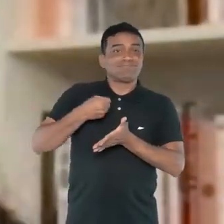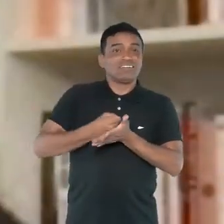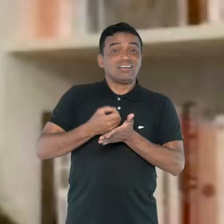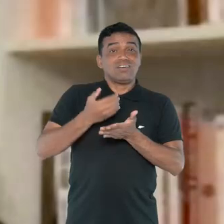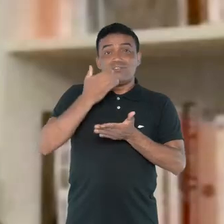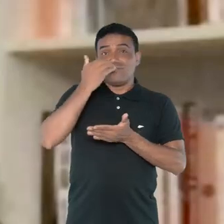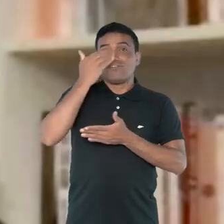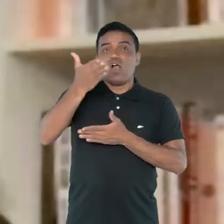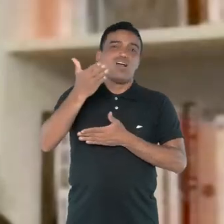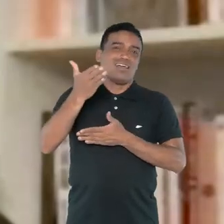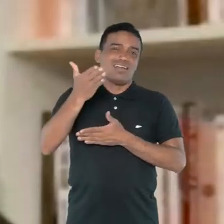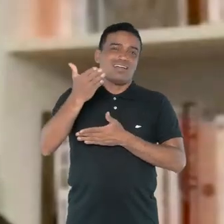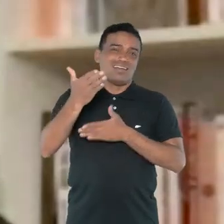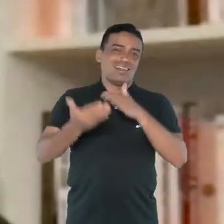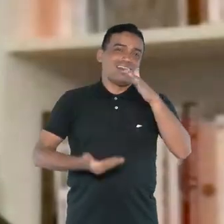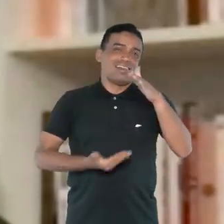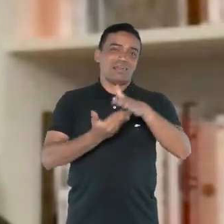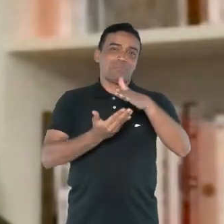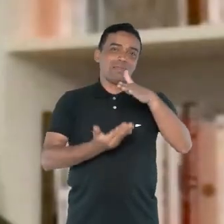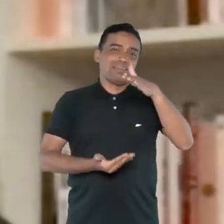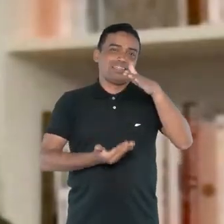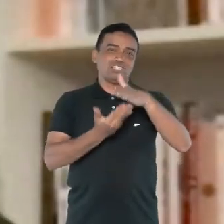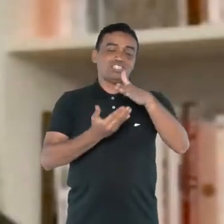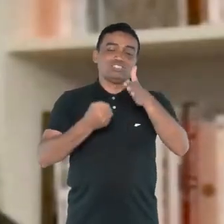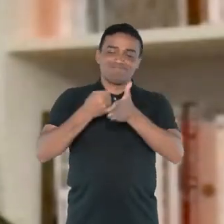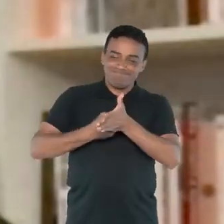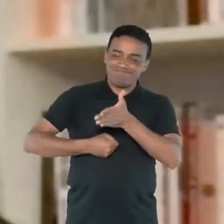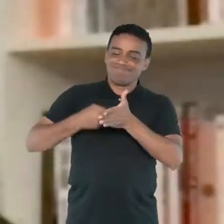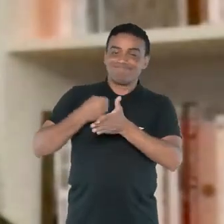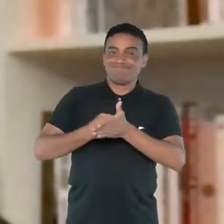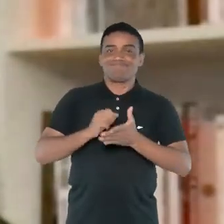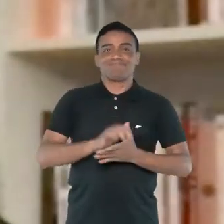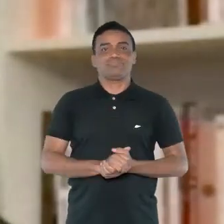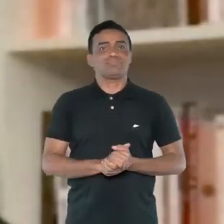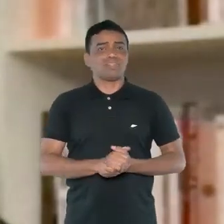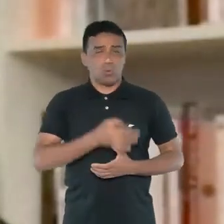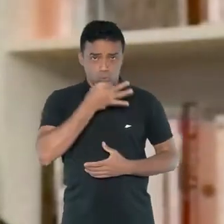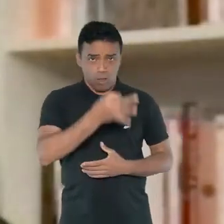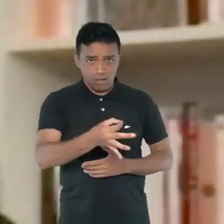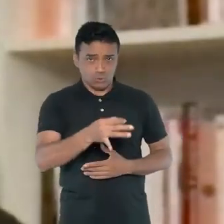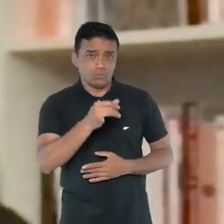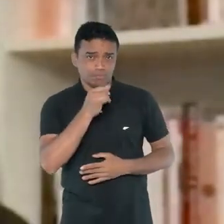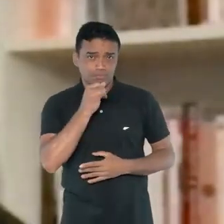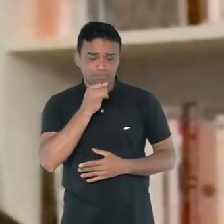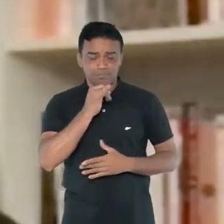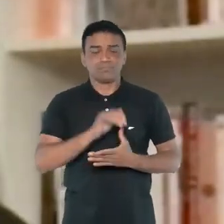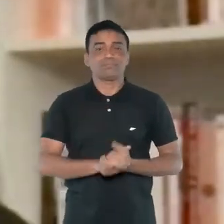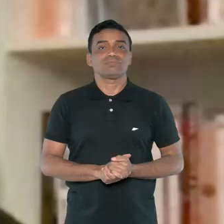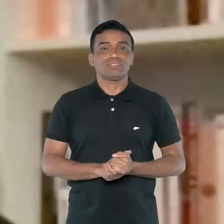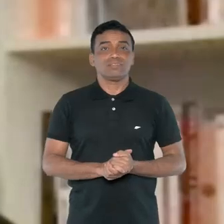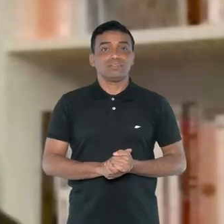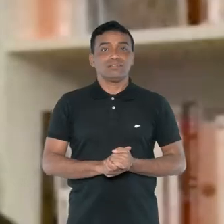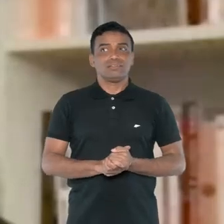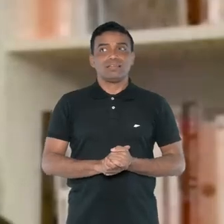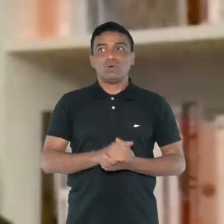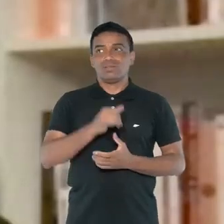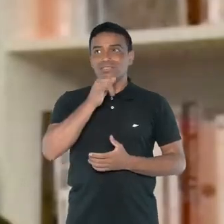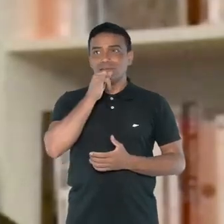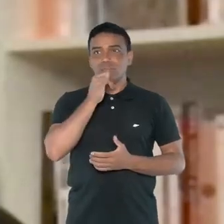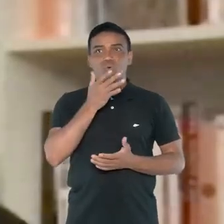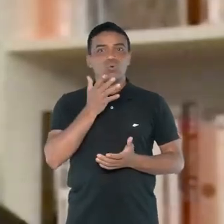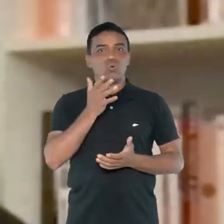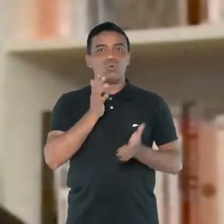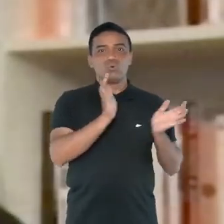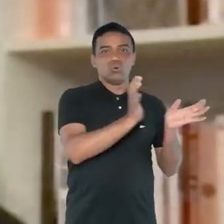dos nossos limites. Ou seja, eu acho que, por exemplo, no caso das gerações, como